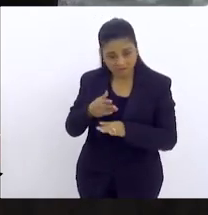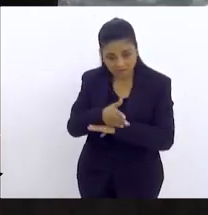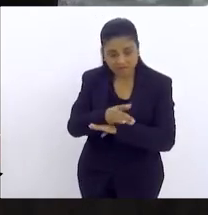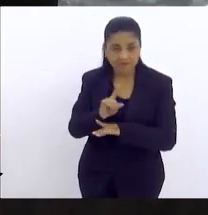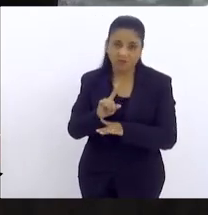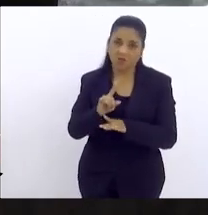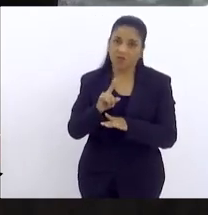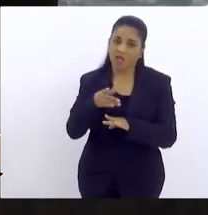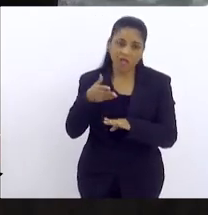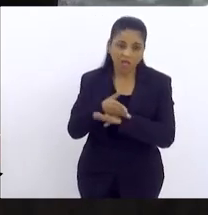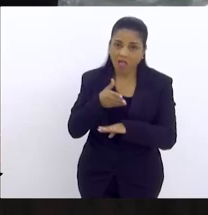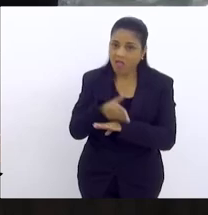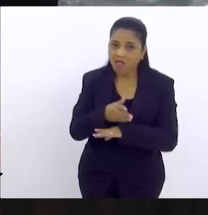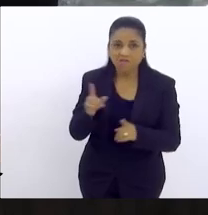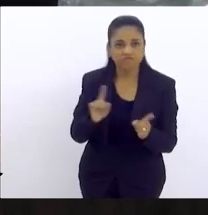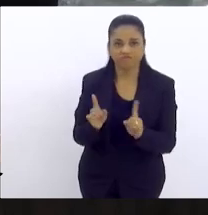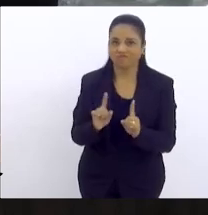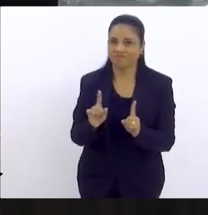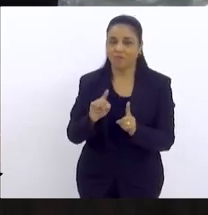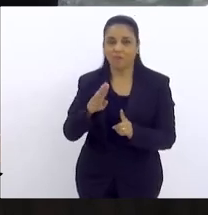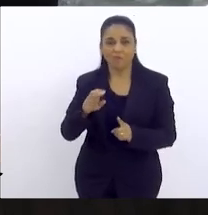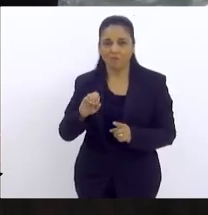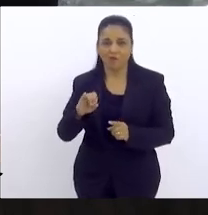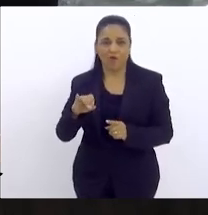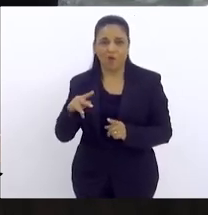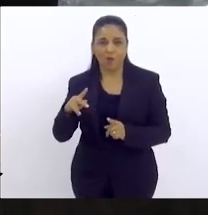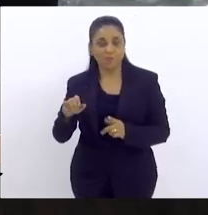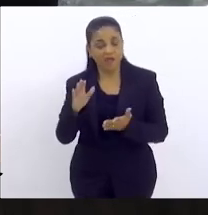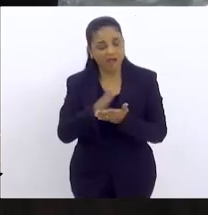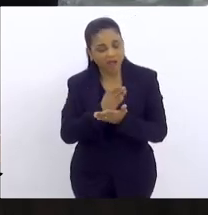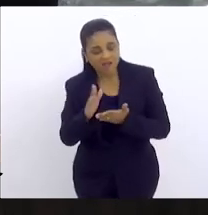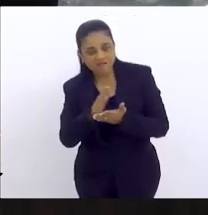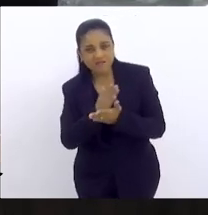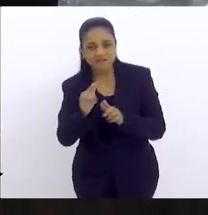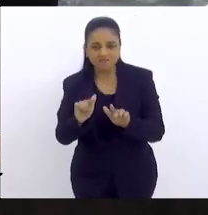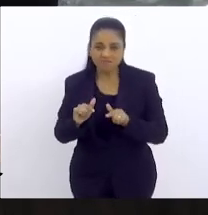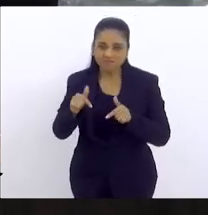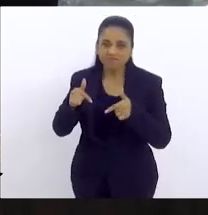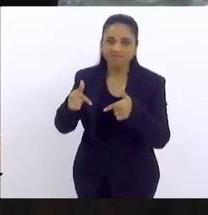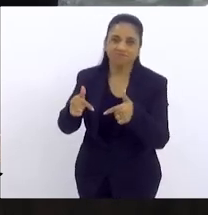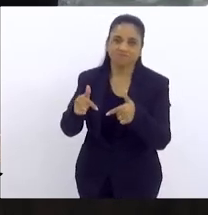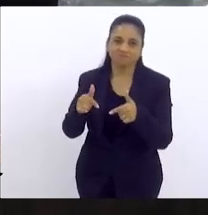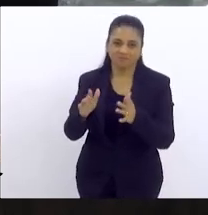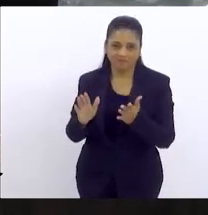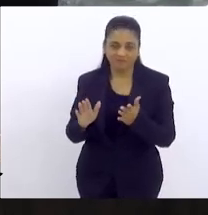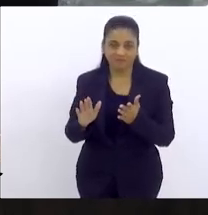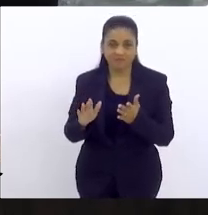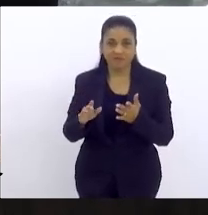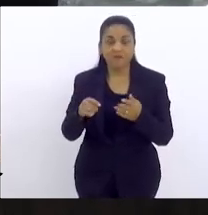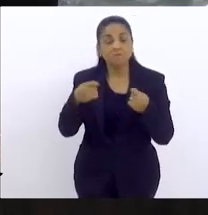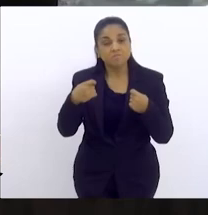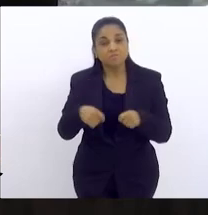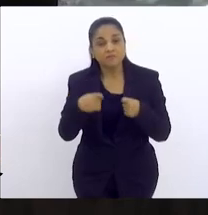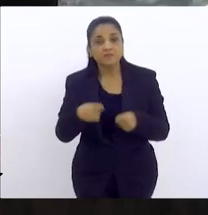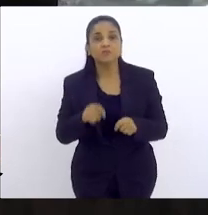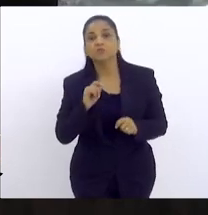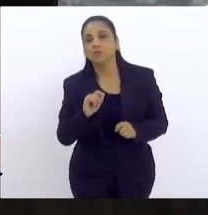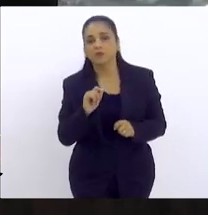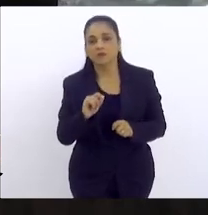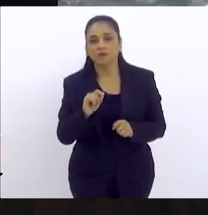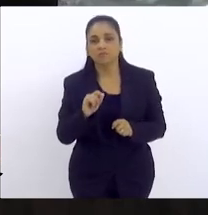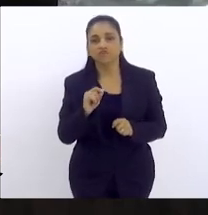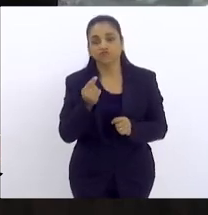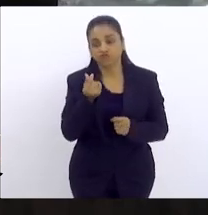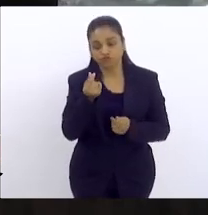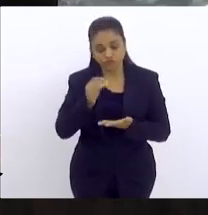várias vezes ele não vai constantemente BOPE vai em ações e aí nós precisamos sim gastar